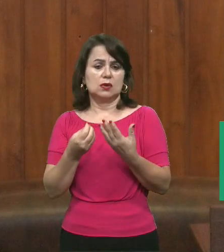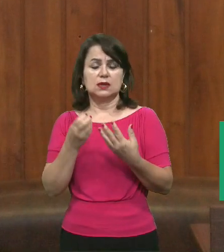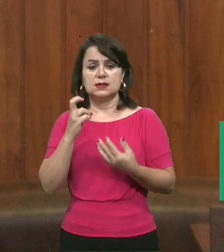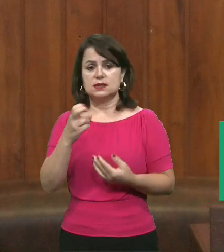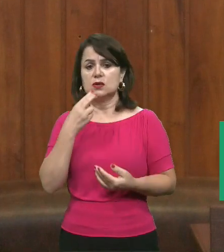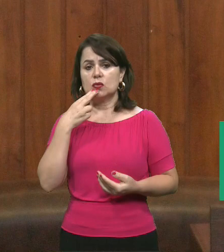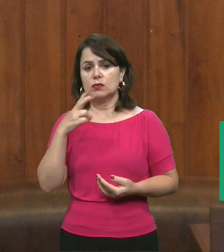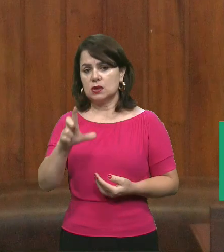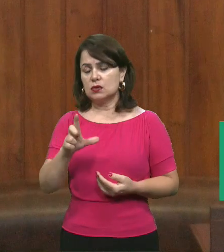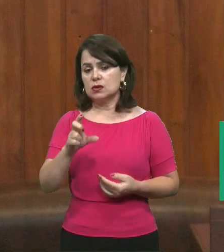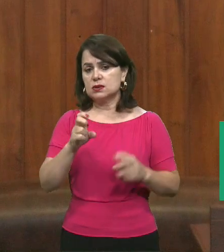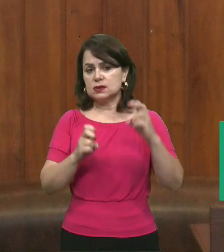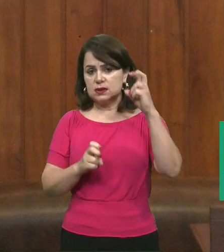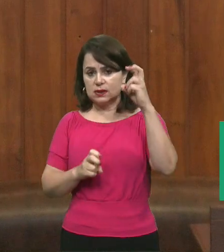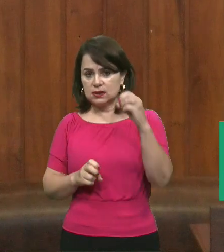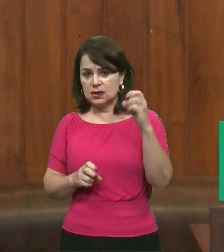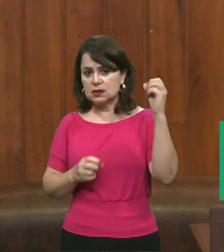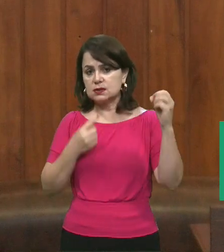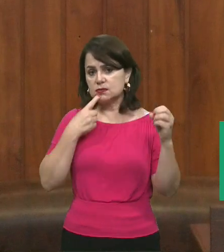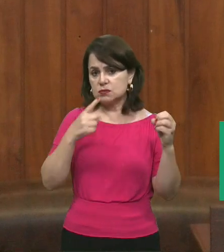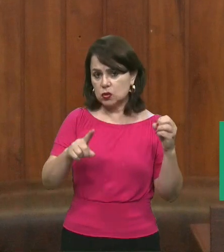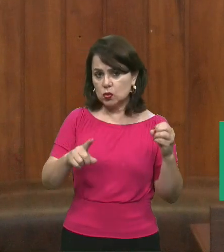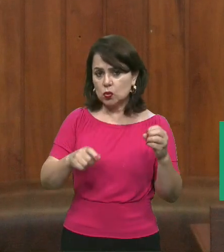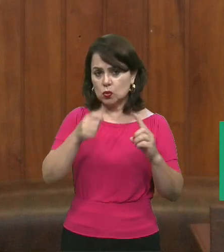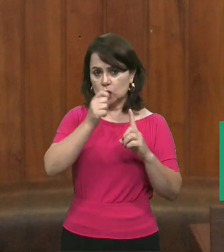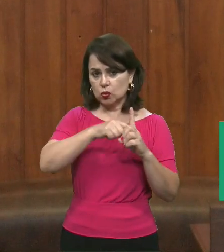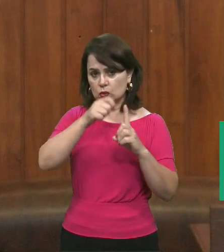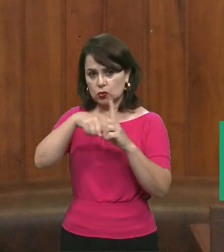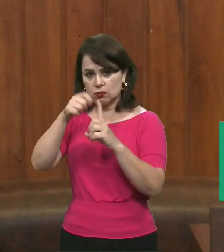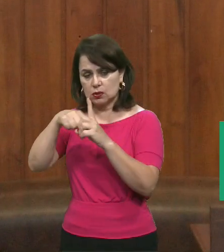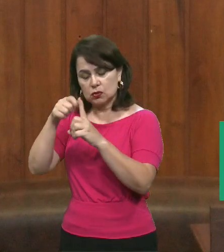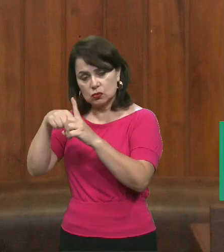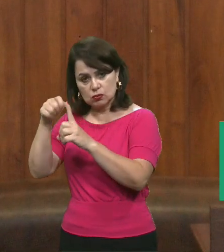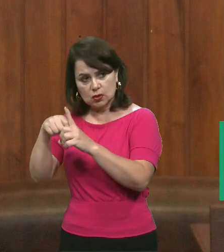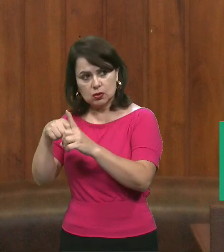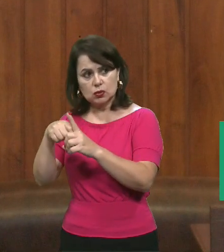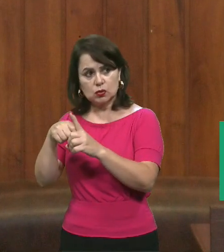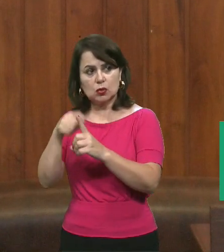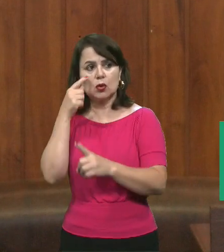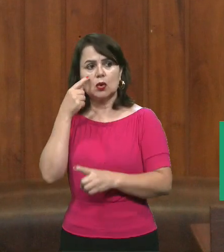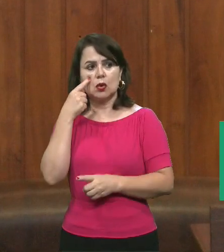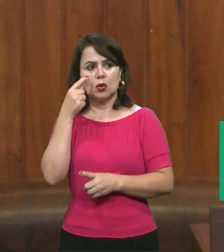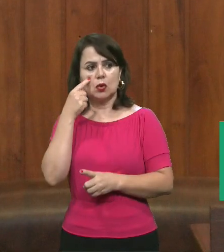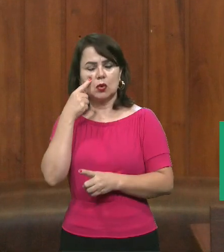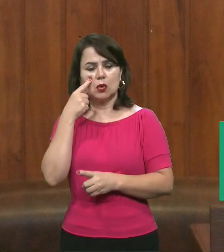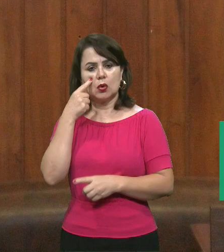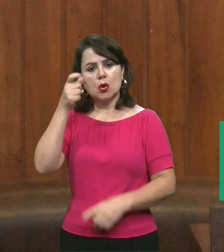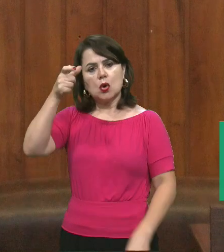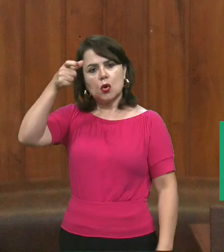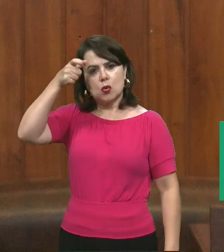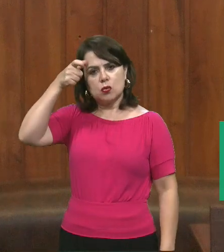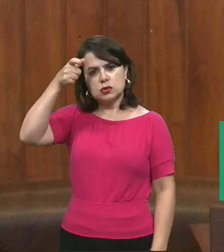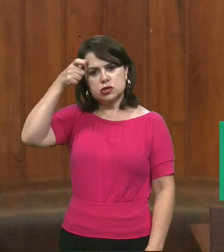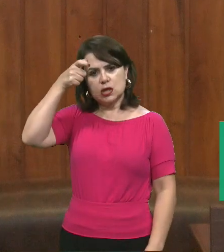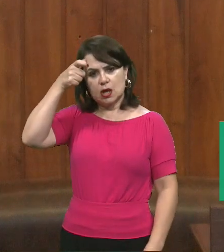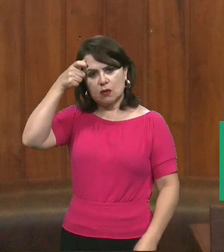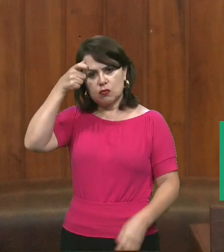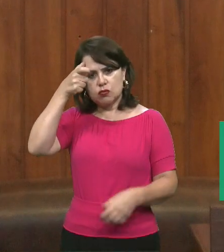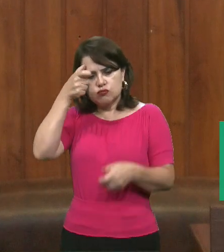R$5.500.000 por mês. Olha só, eu falei aqui, vou repetir. O diabo ajuda a